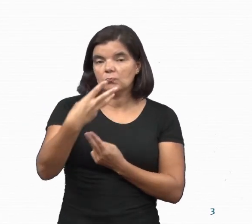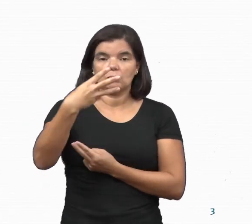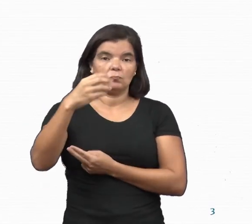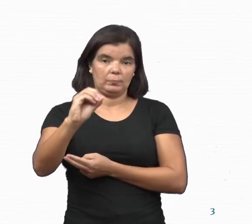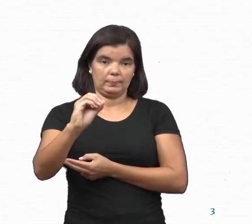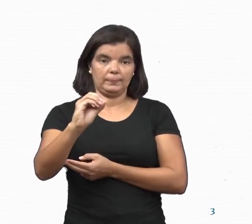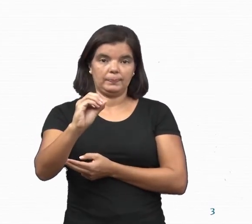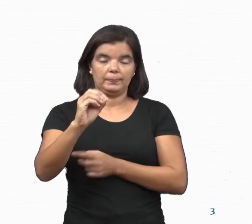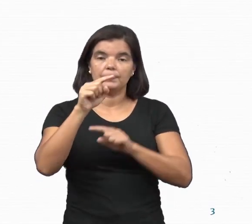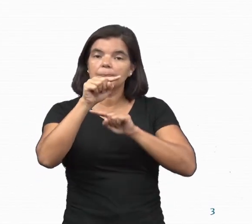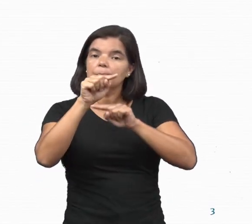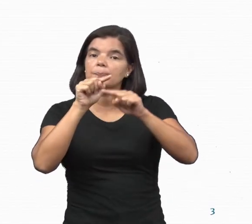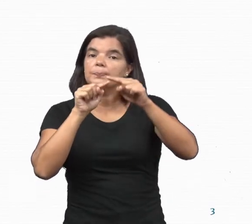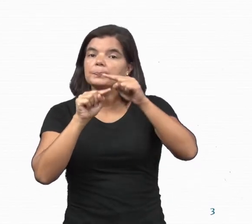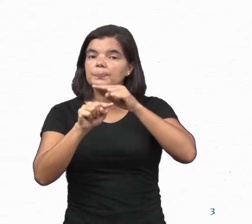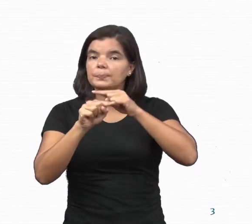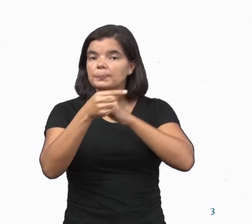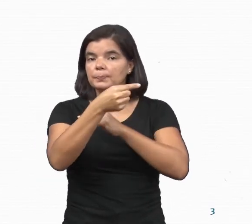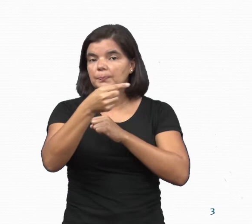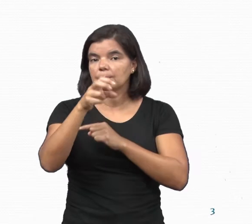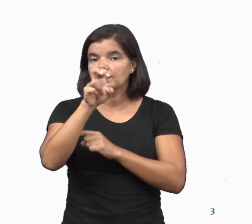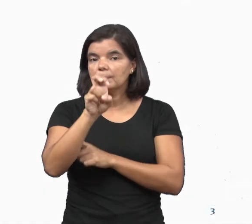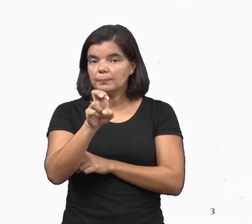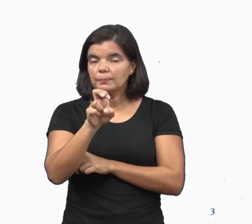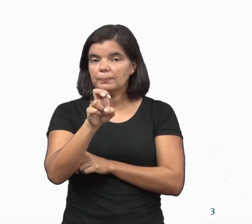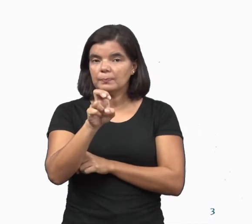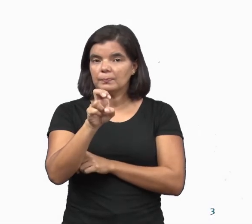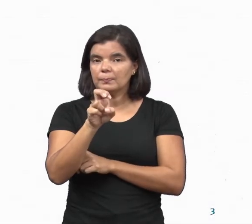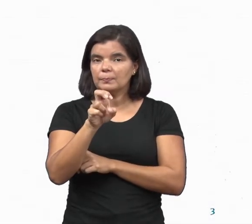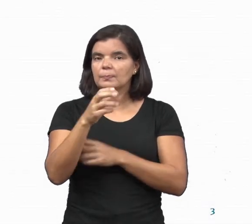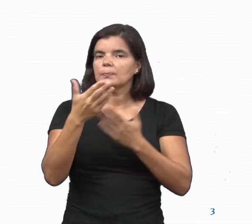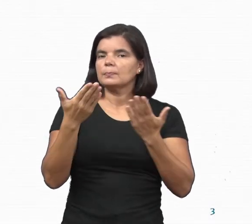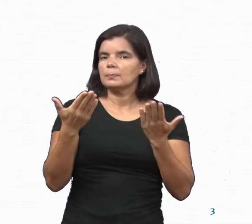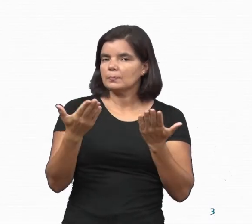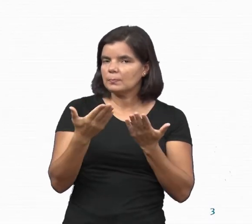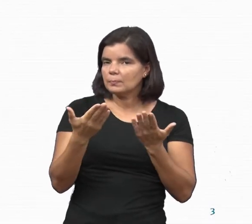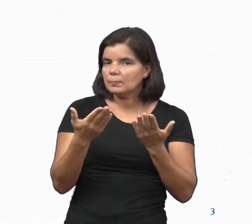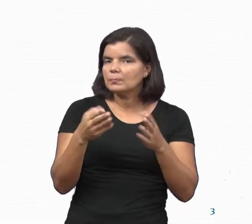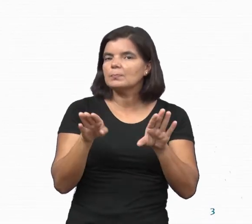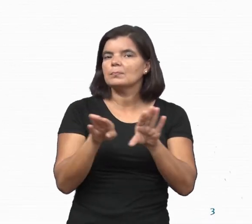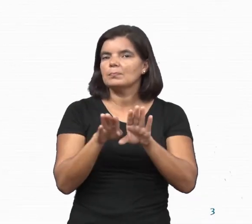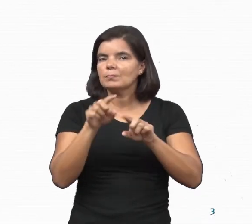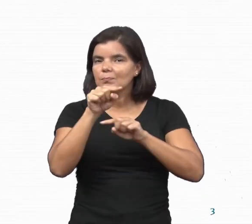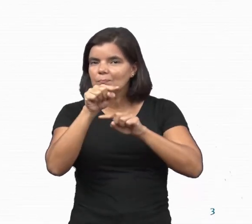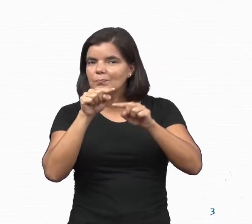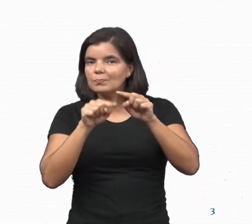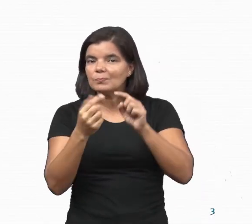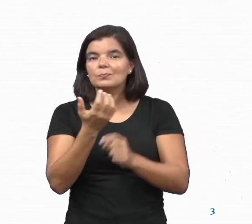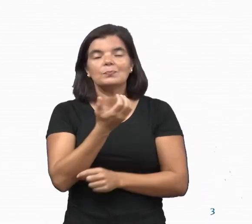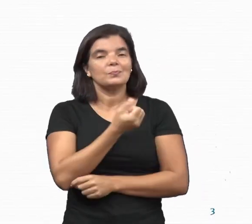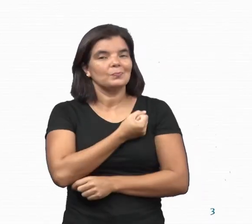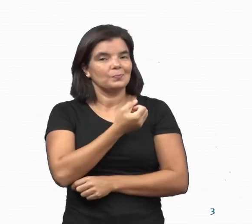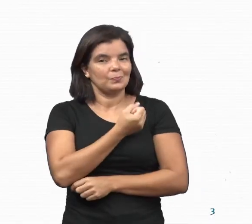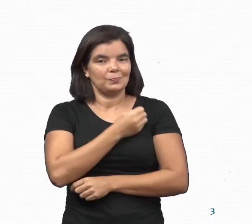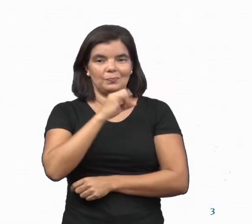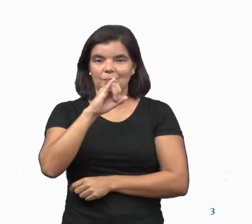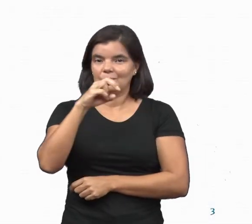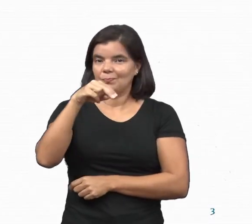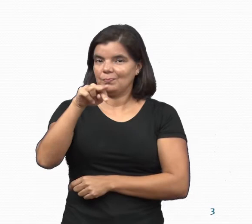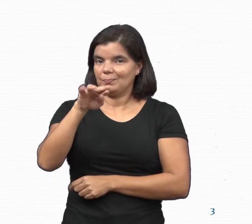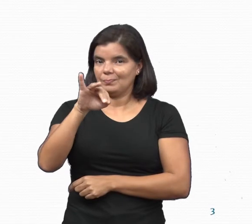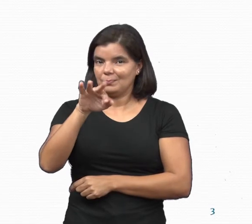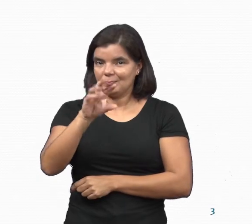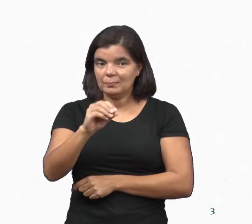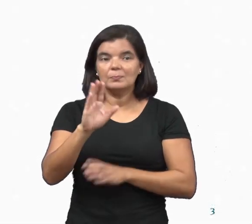30, dividido para menos 5. Agora a gente tem uma divisão com números inteiros. E como a gente também